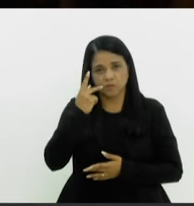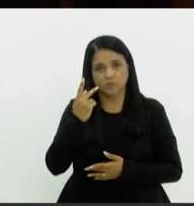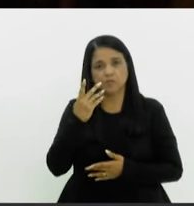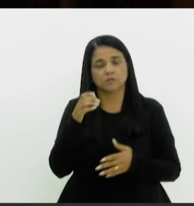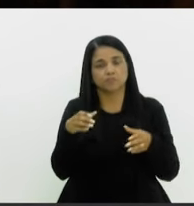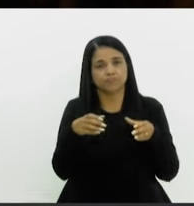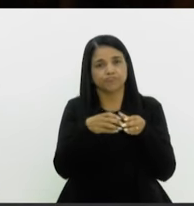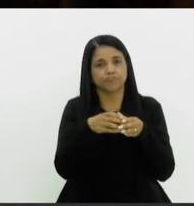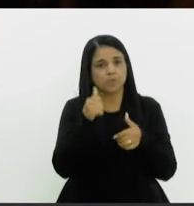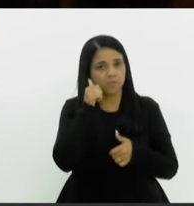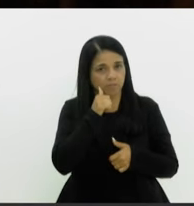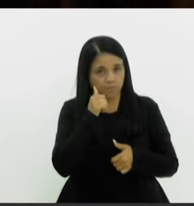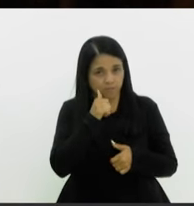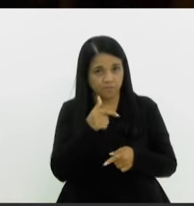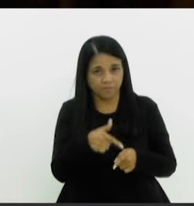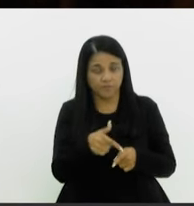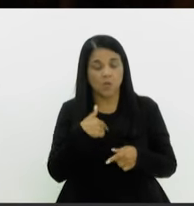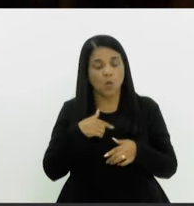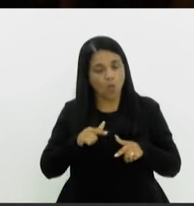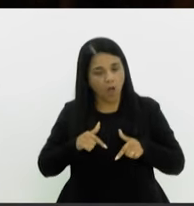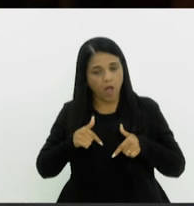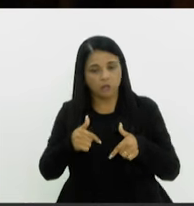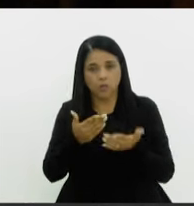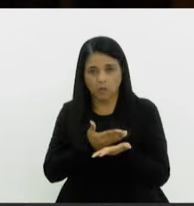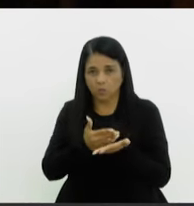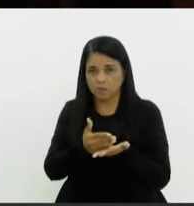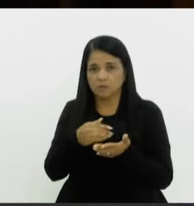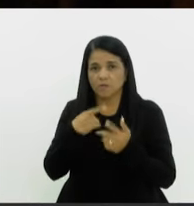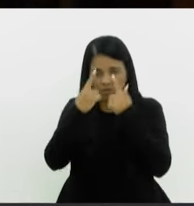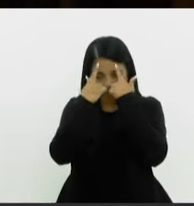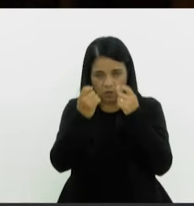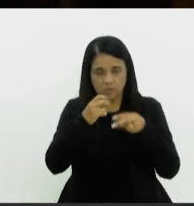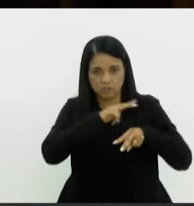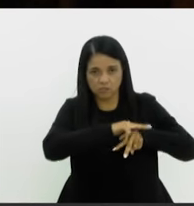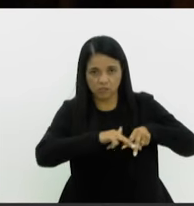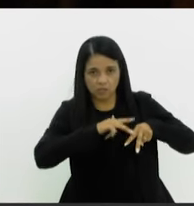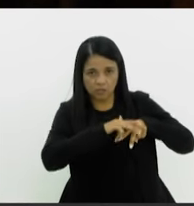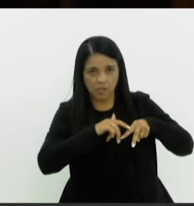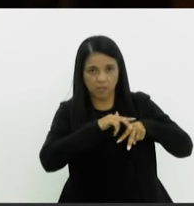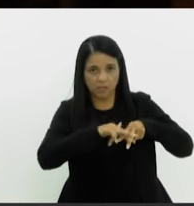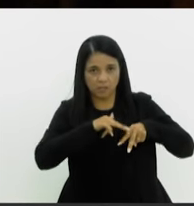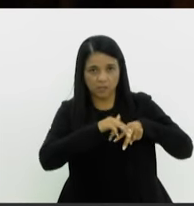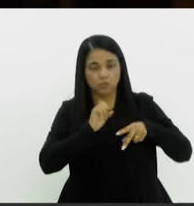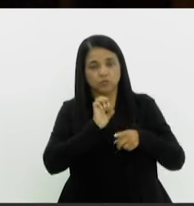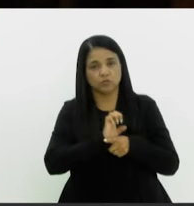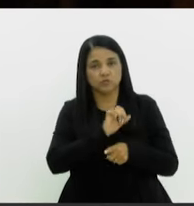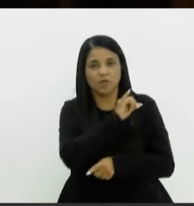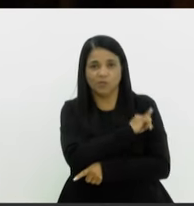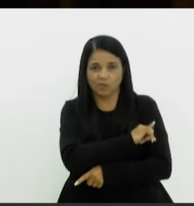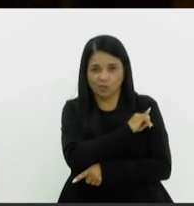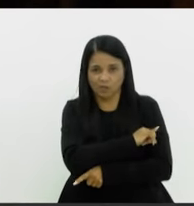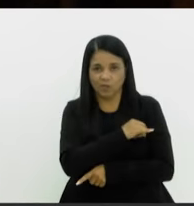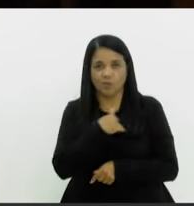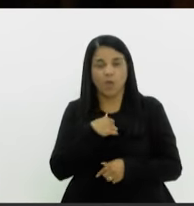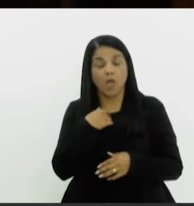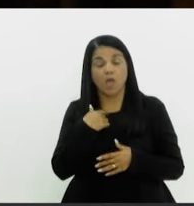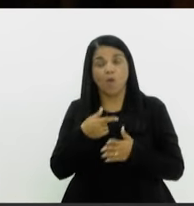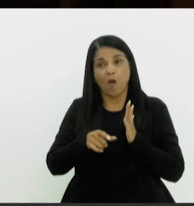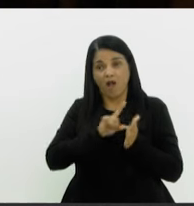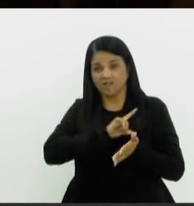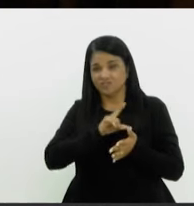mulheres foi quando eu comecei a atuar eh com a violência de gênero aqui no meu estado né eu era juíza